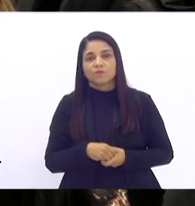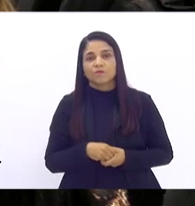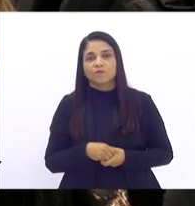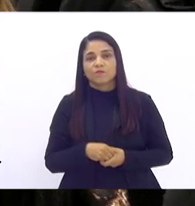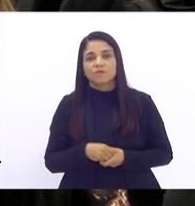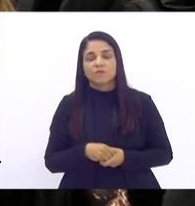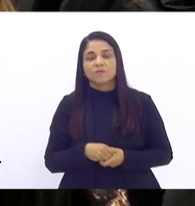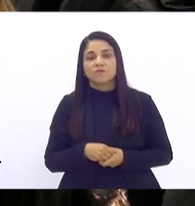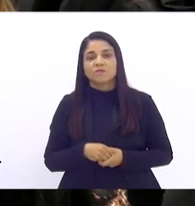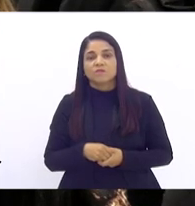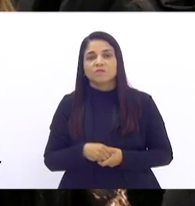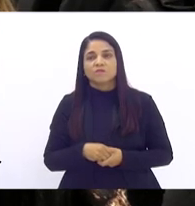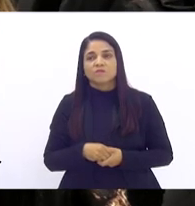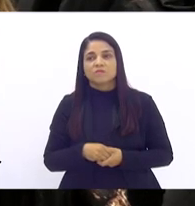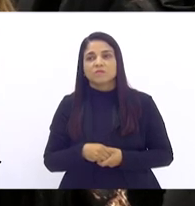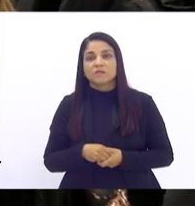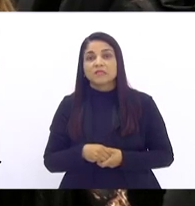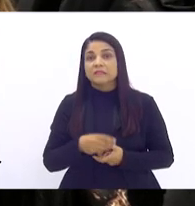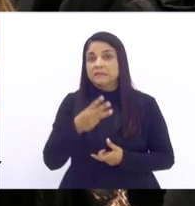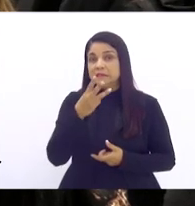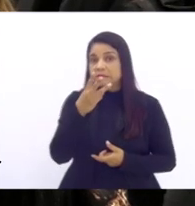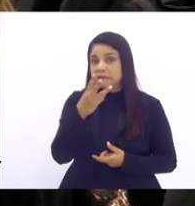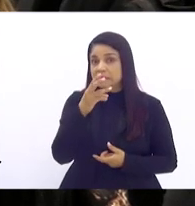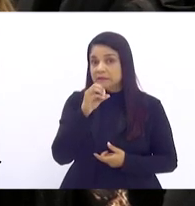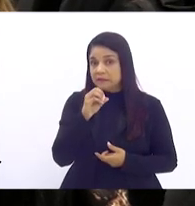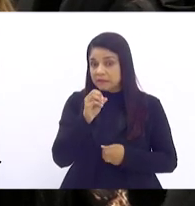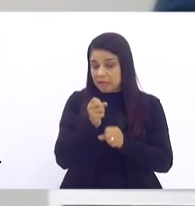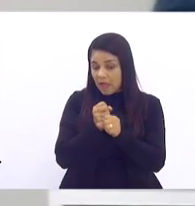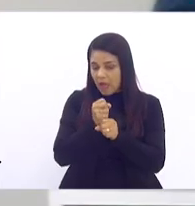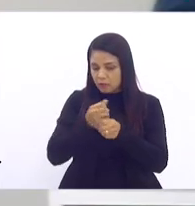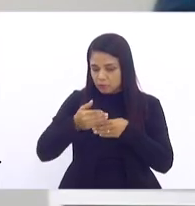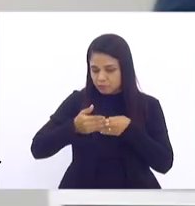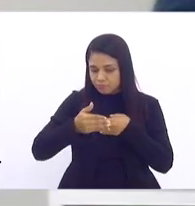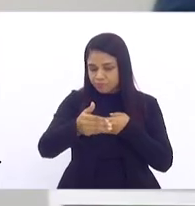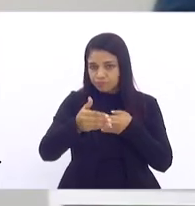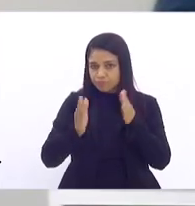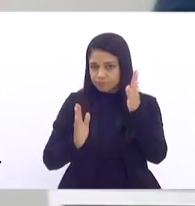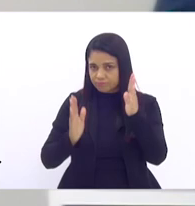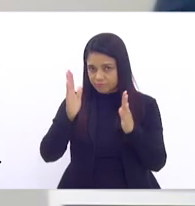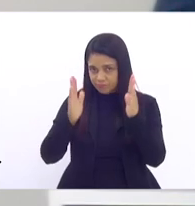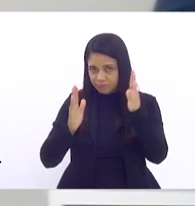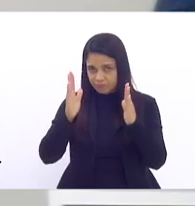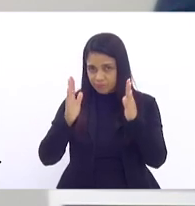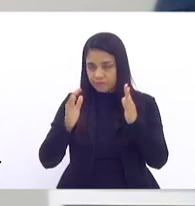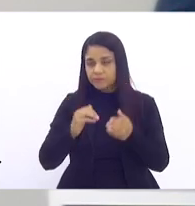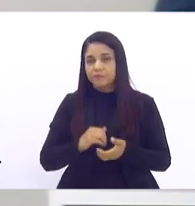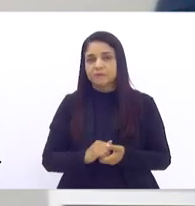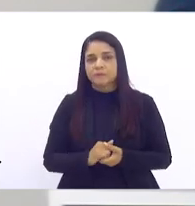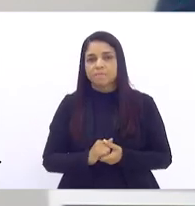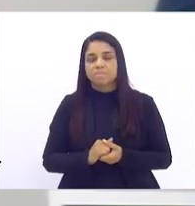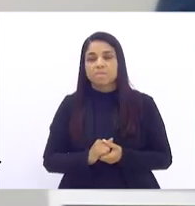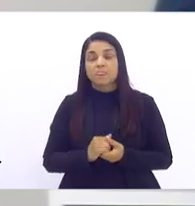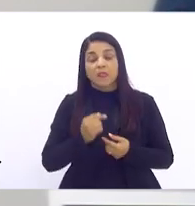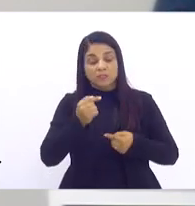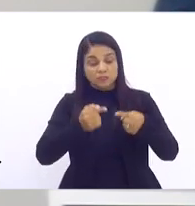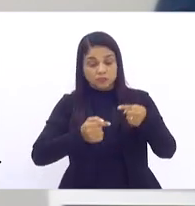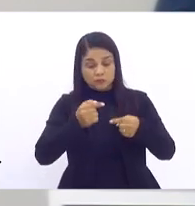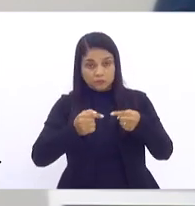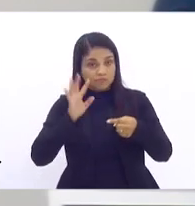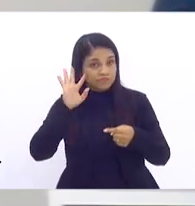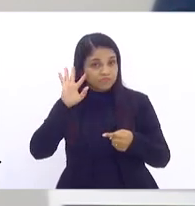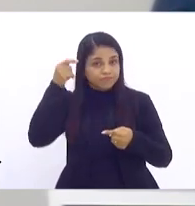concebido no horizonte de 30 anos e nessa discussão se estabeleceu